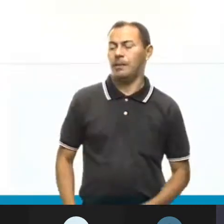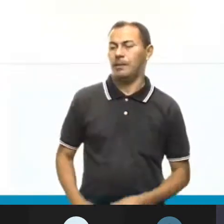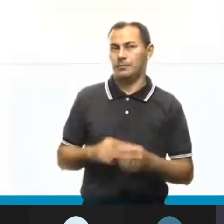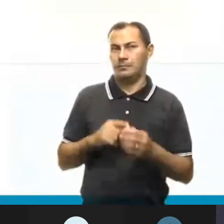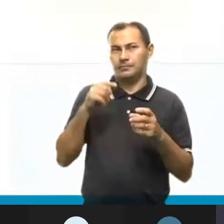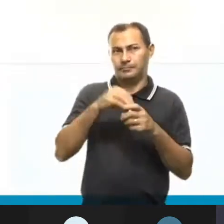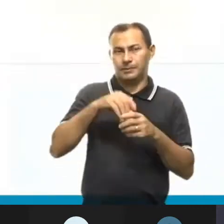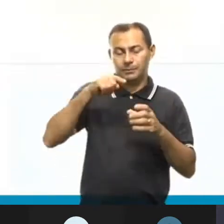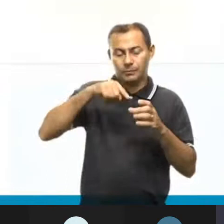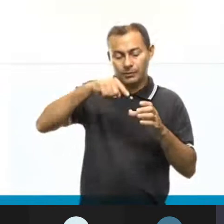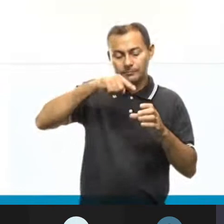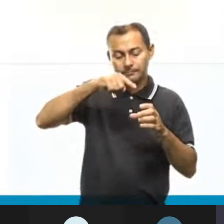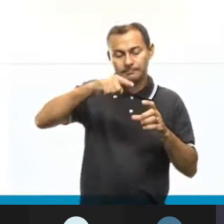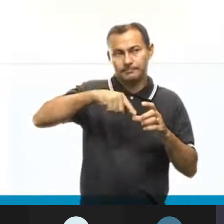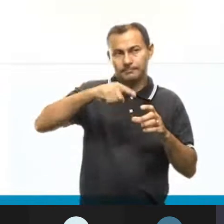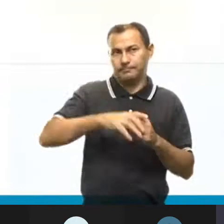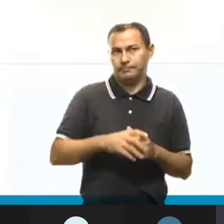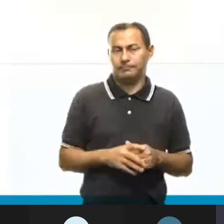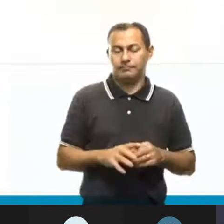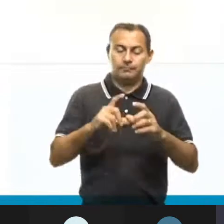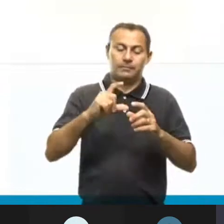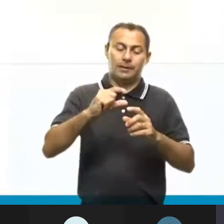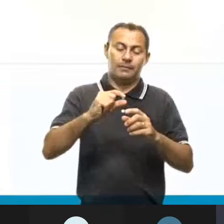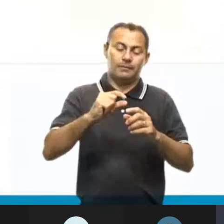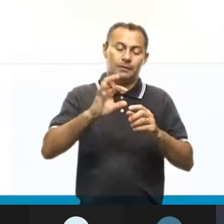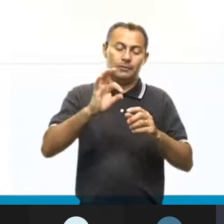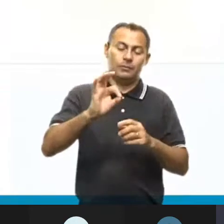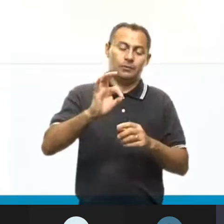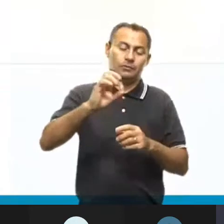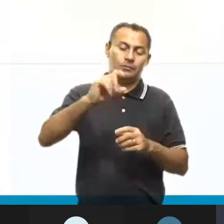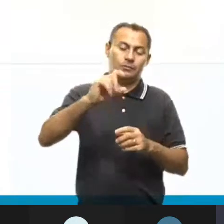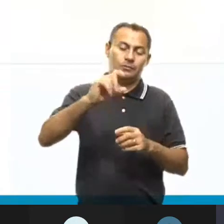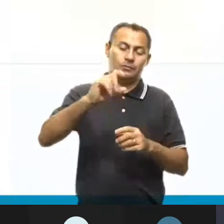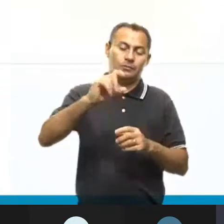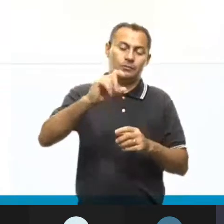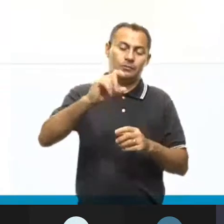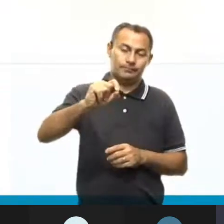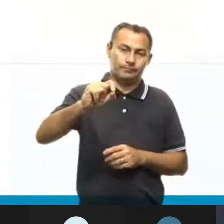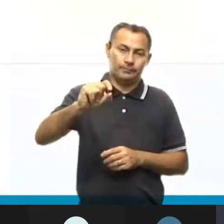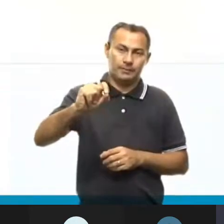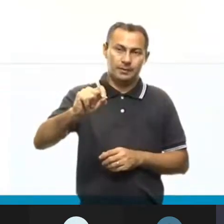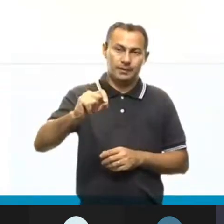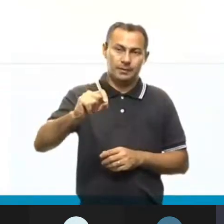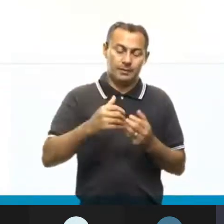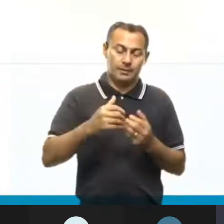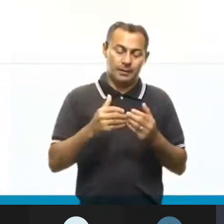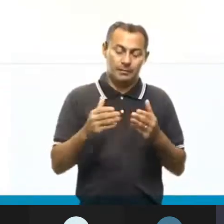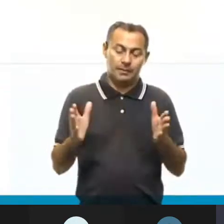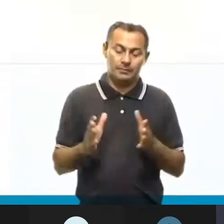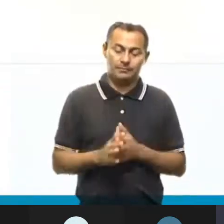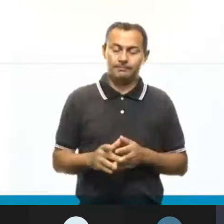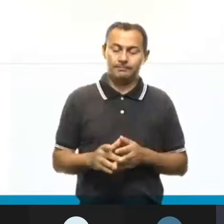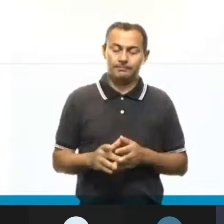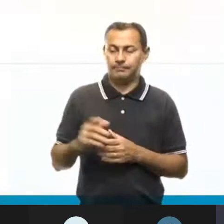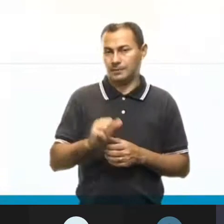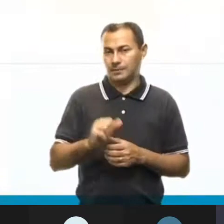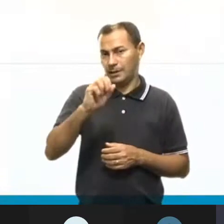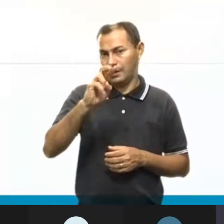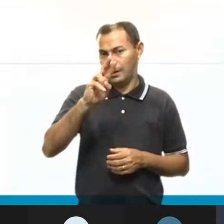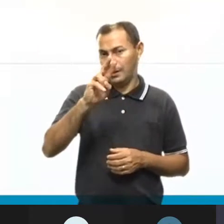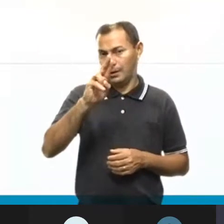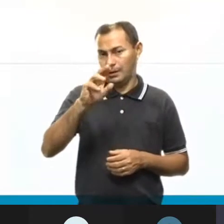essas perfurações aqui, ó, que nós falamos, essa descontinuidade aqui nas camadas deles, vão se abrir aqui para